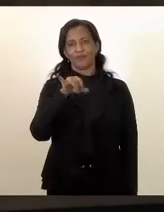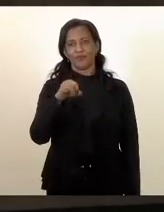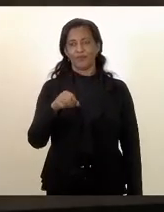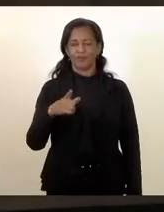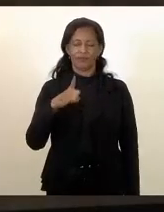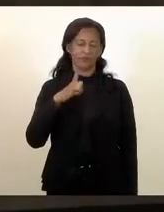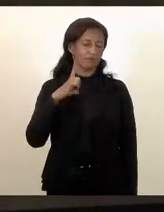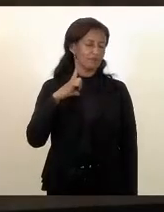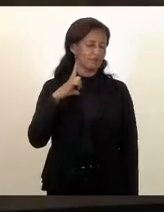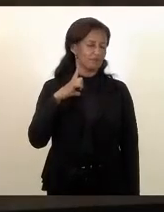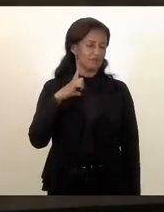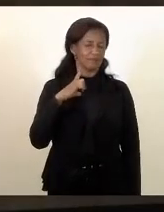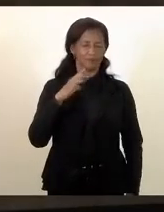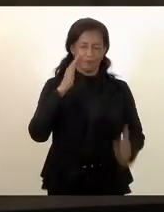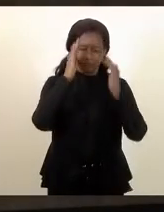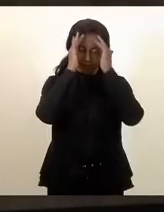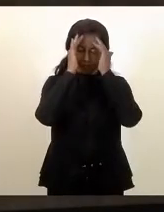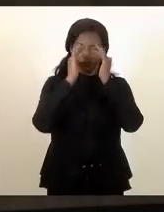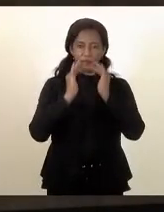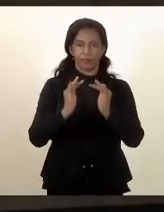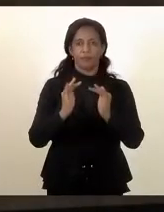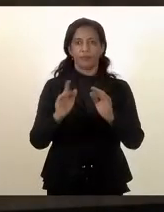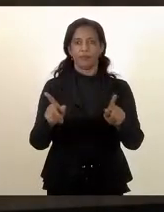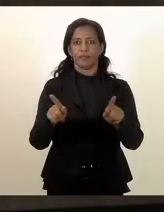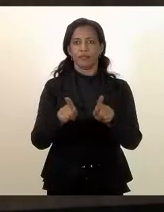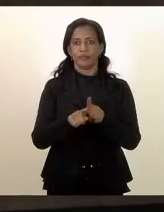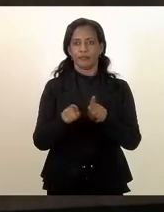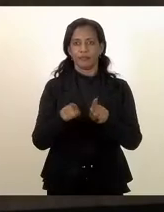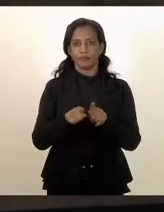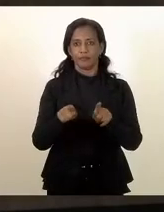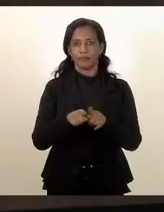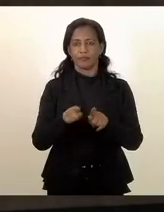tenho o imenso respeito também sem dúvida nenhuma